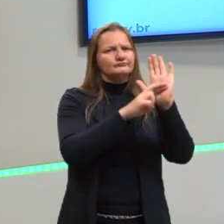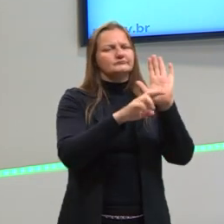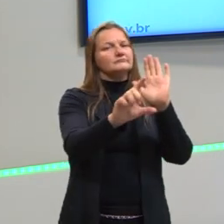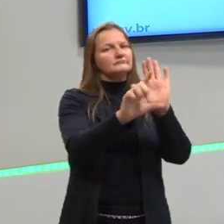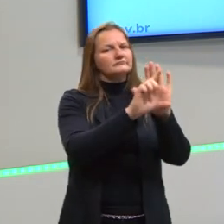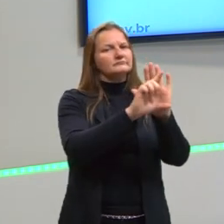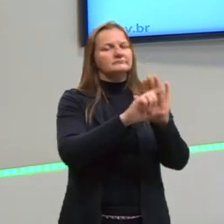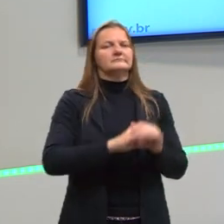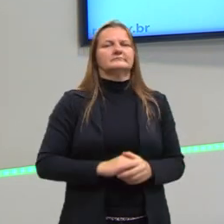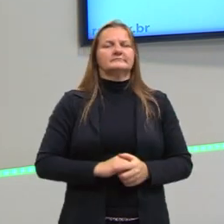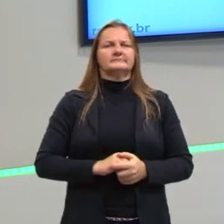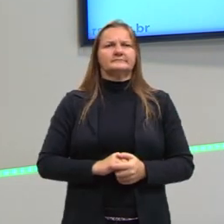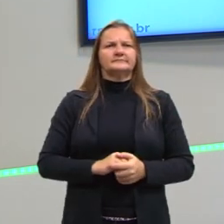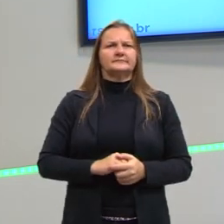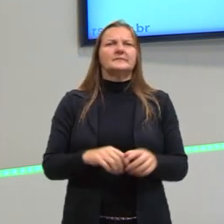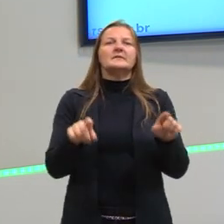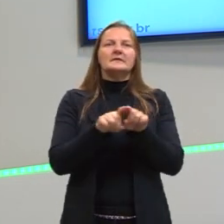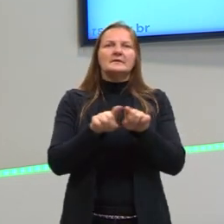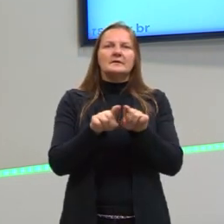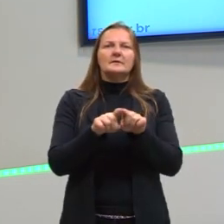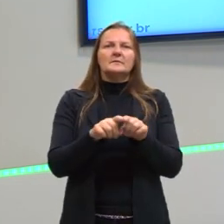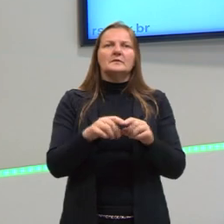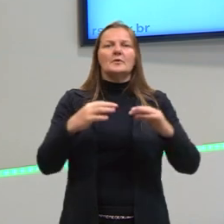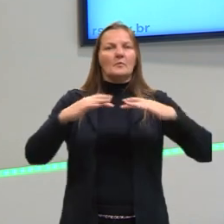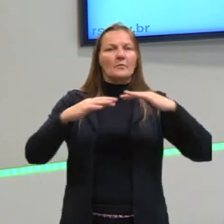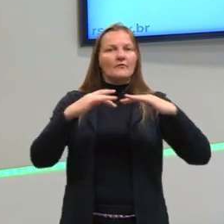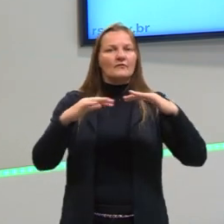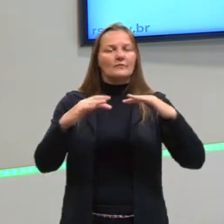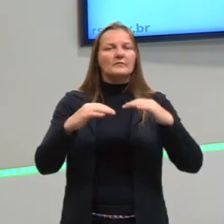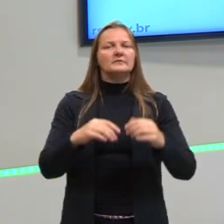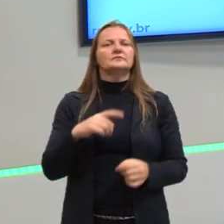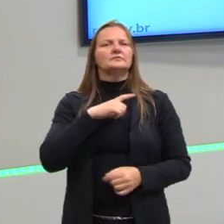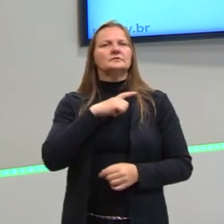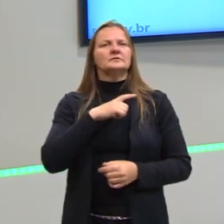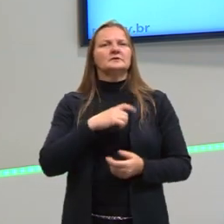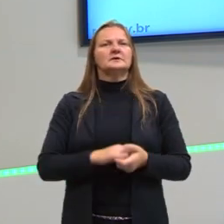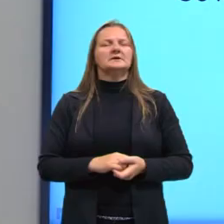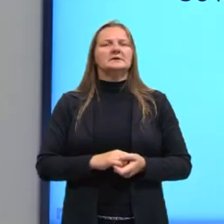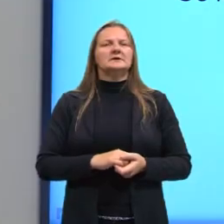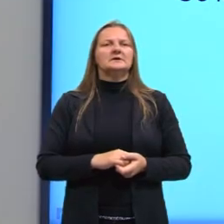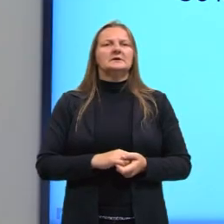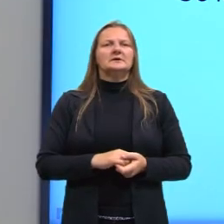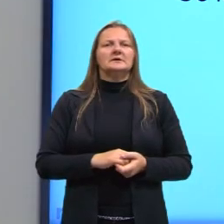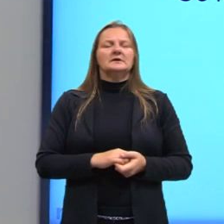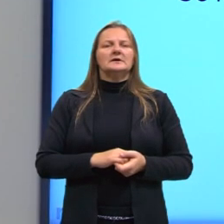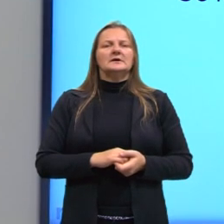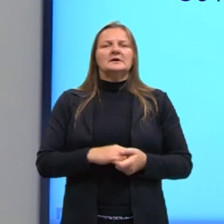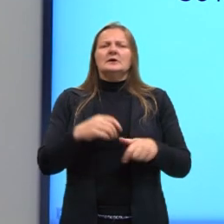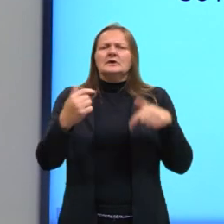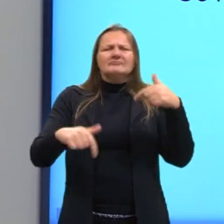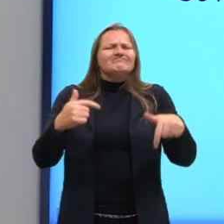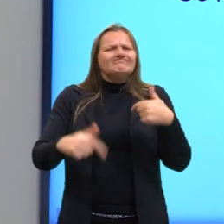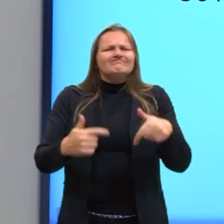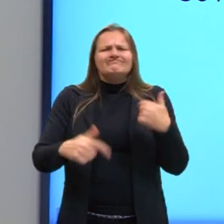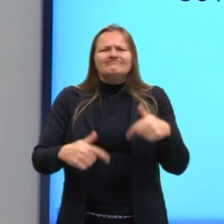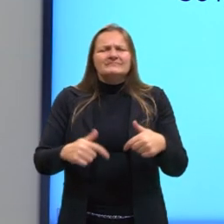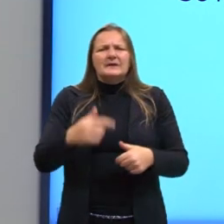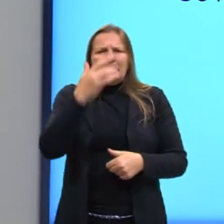com as leis né E também aqui o mundo contemporâneo outro movimento que o contemporâneo é que a classe trabalhadora